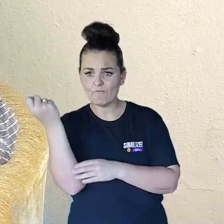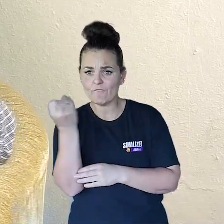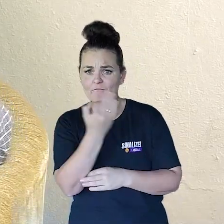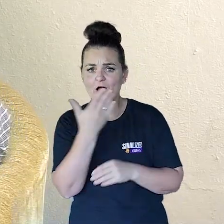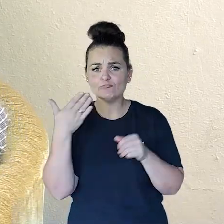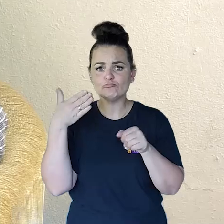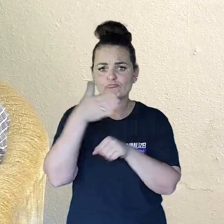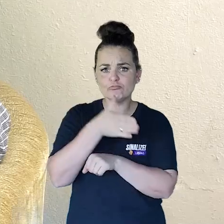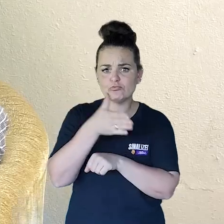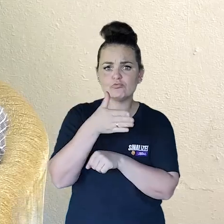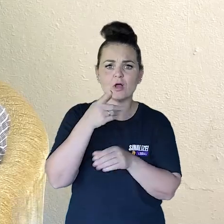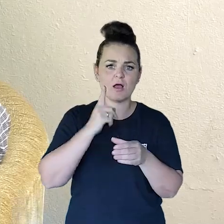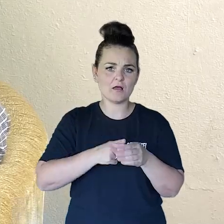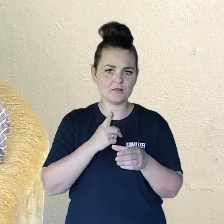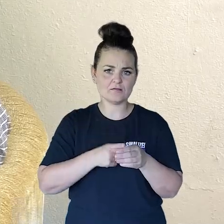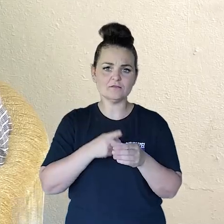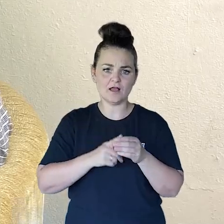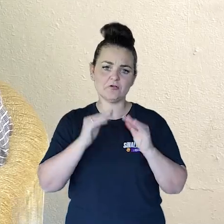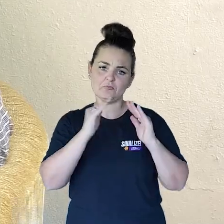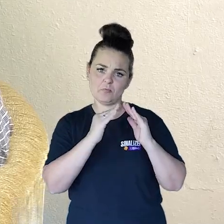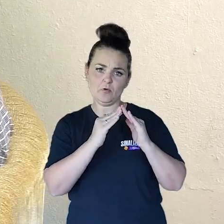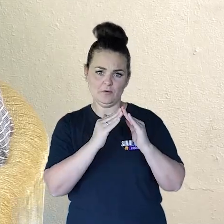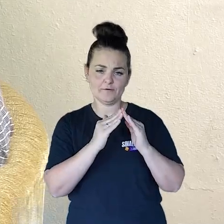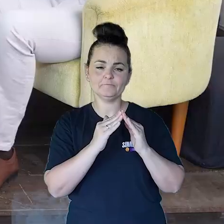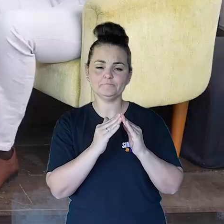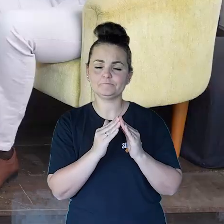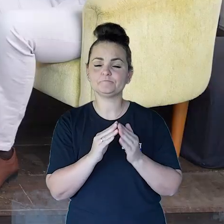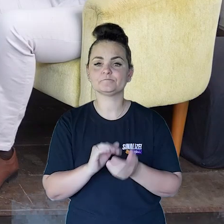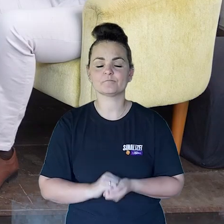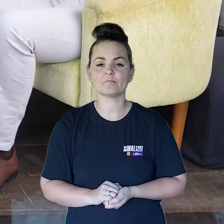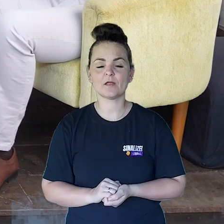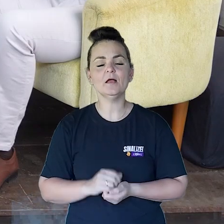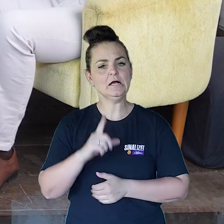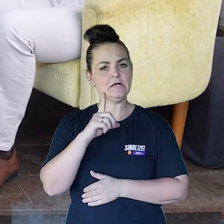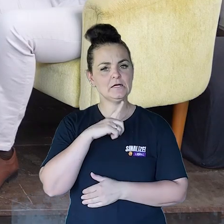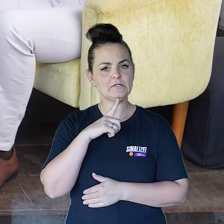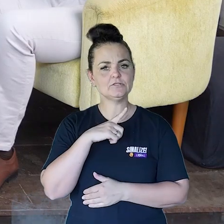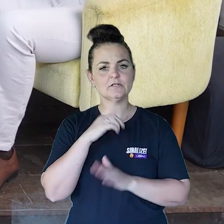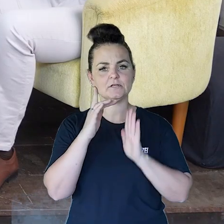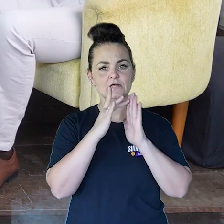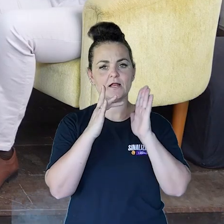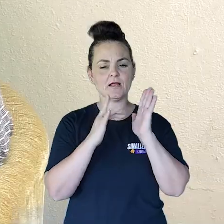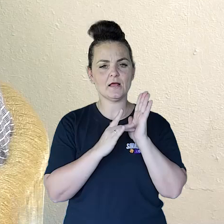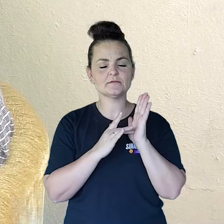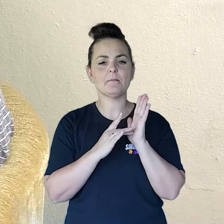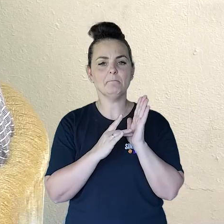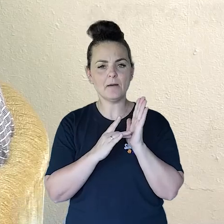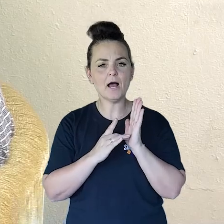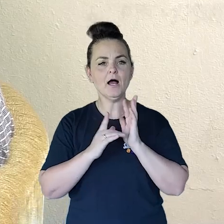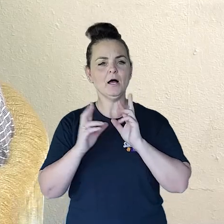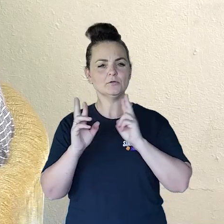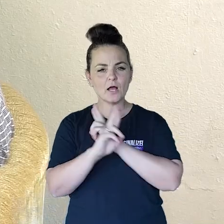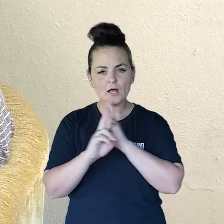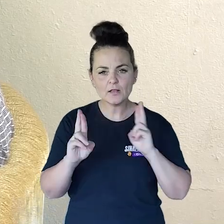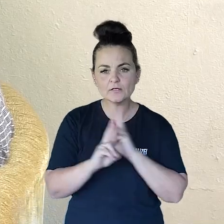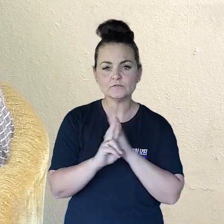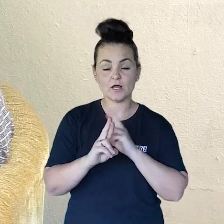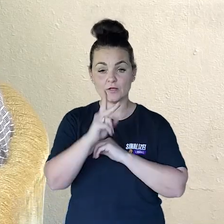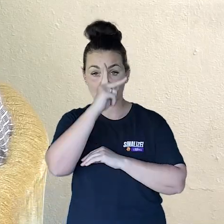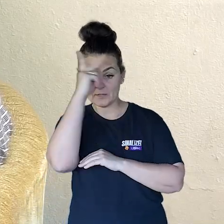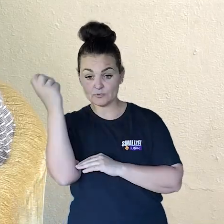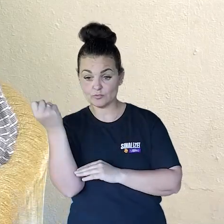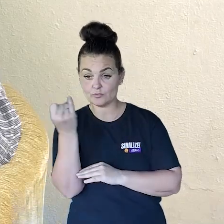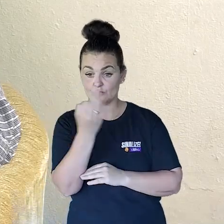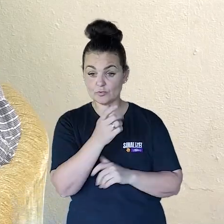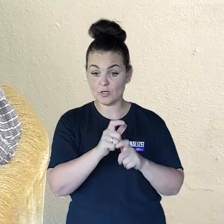um crescimento ordenado, o problema ele é muito maior. Então nós temos que ter esta pauta relacionada ao crescimento ordenado